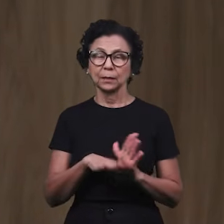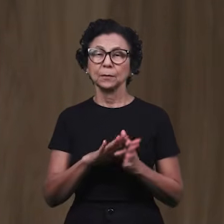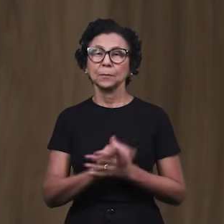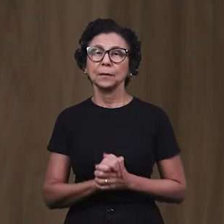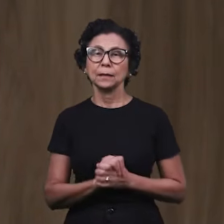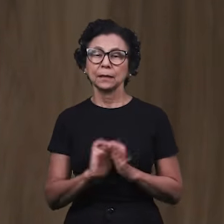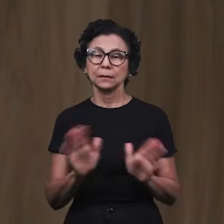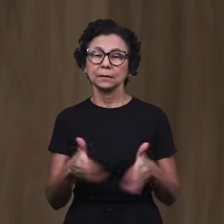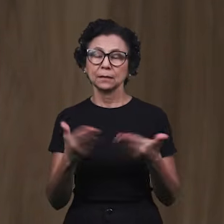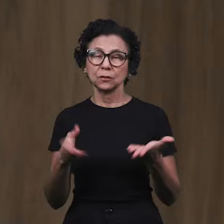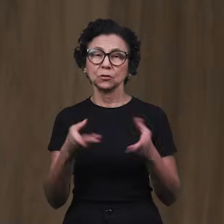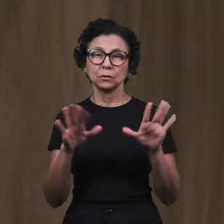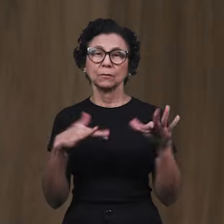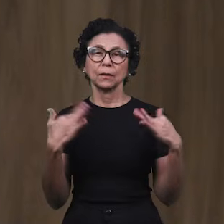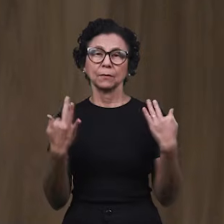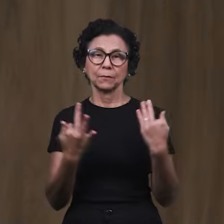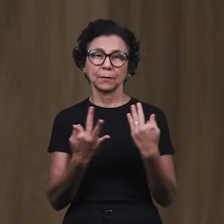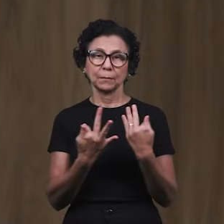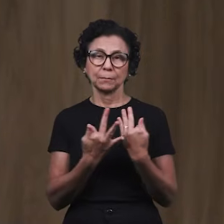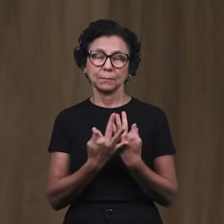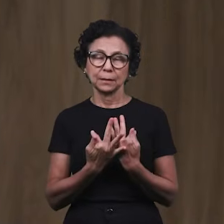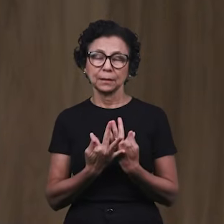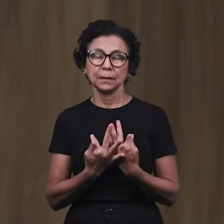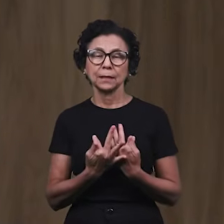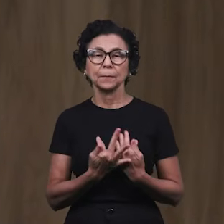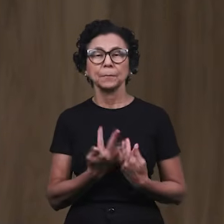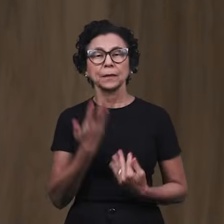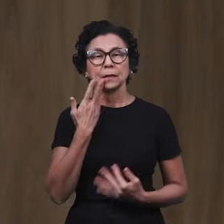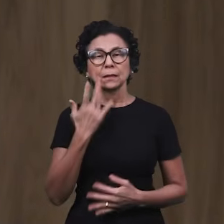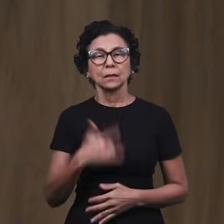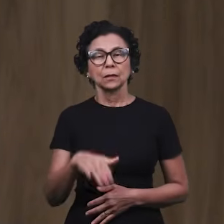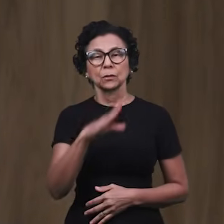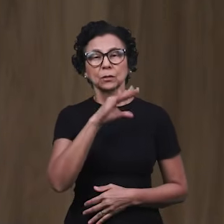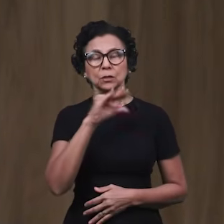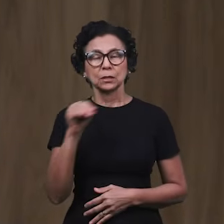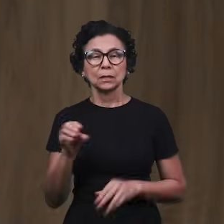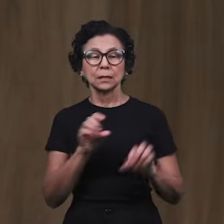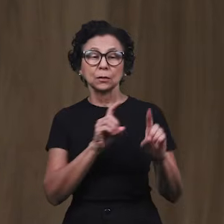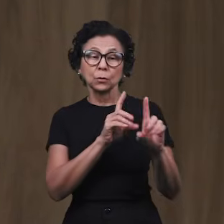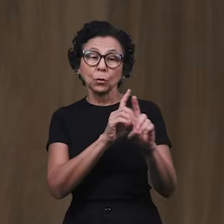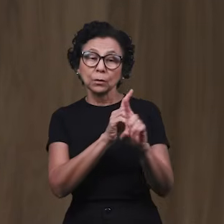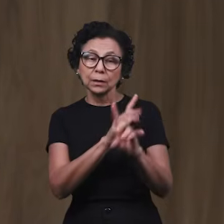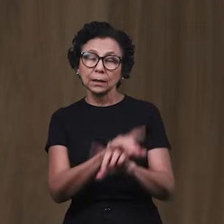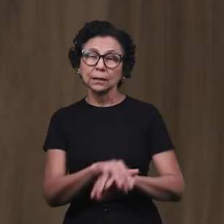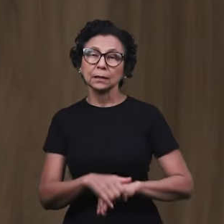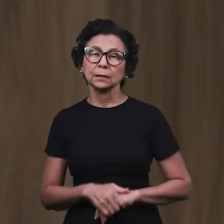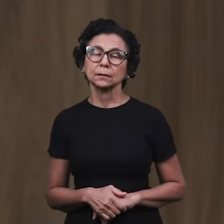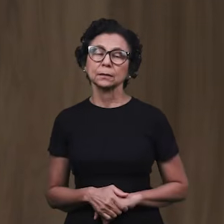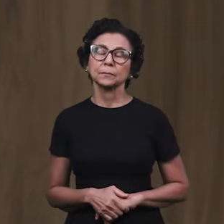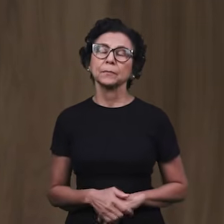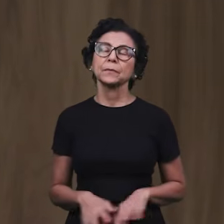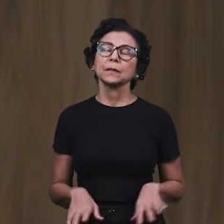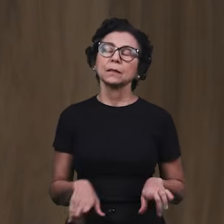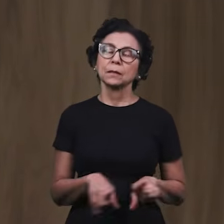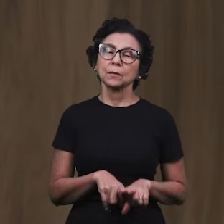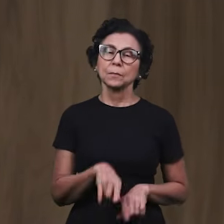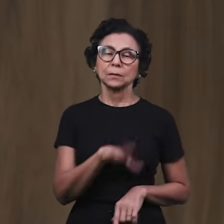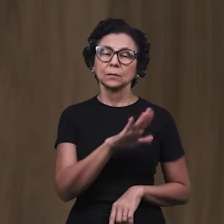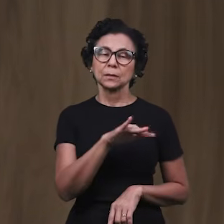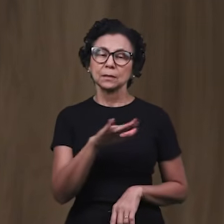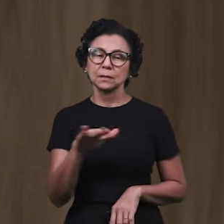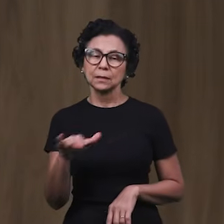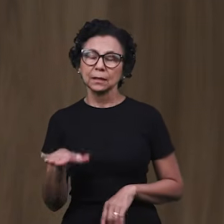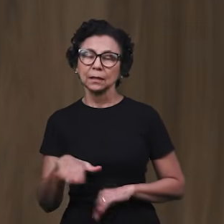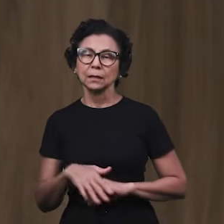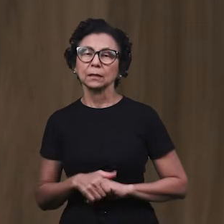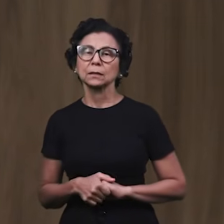do Senhor, a levar o ensino doutrinário às nossas crianças e adolescentes, plantando sementes que as nossas